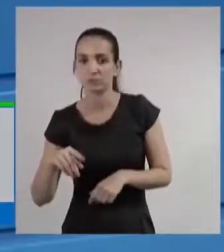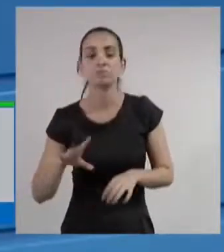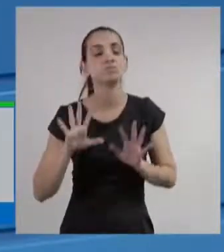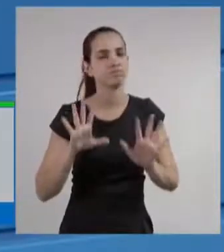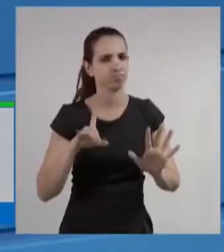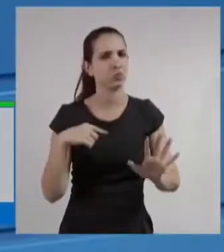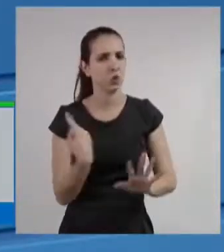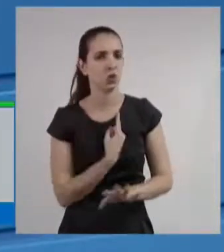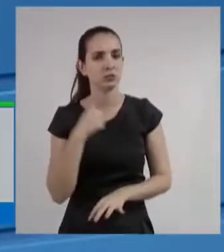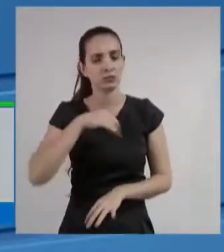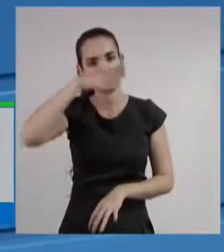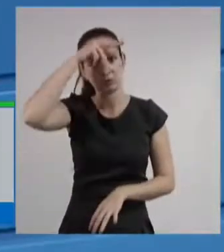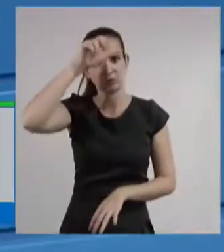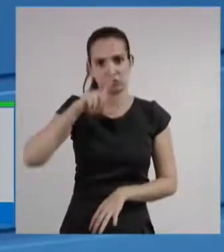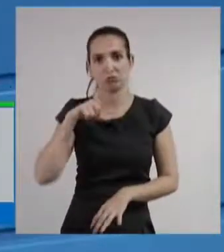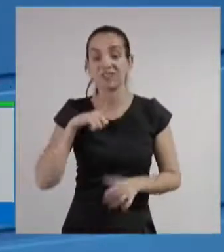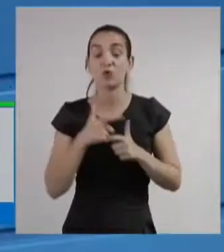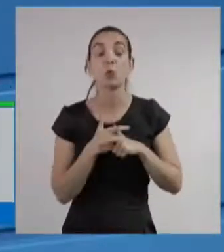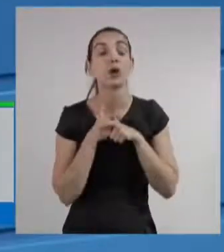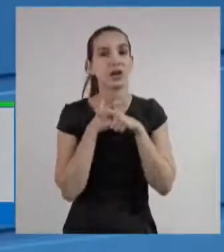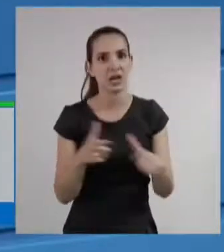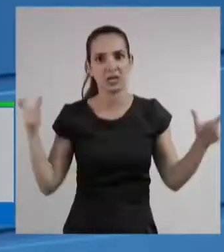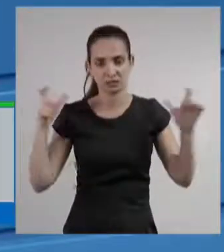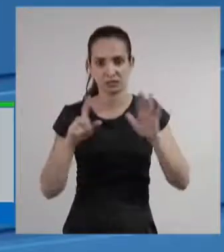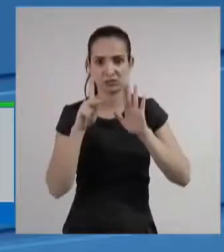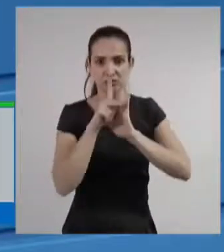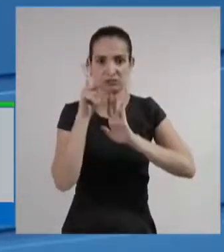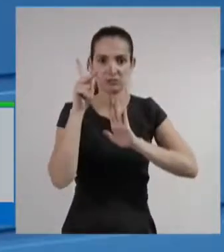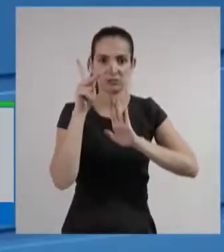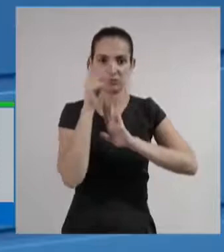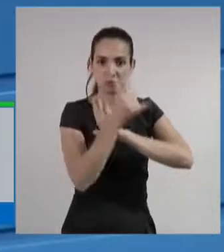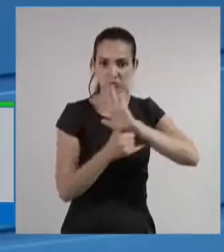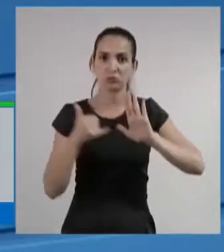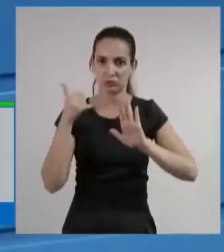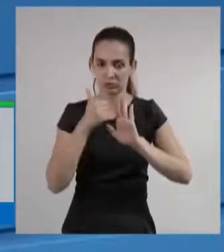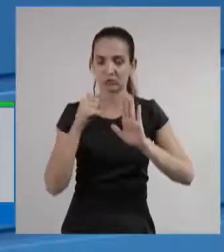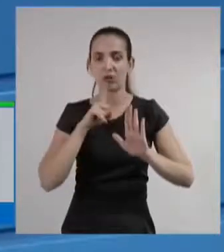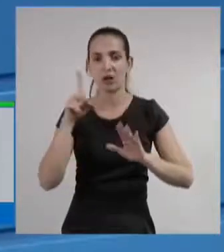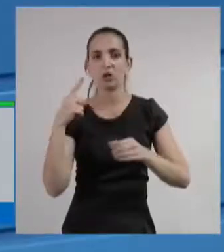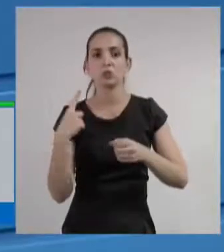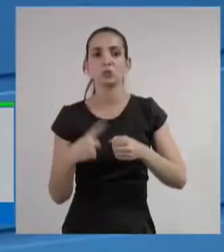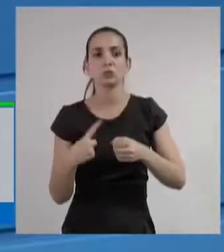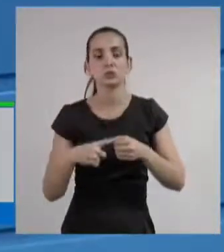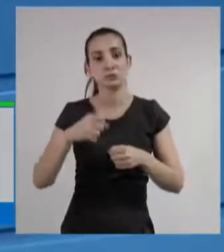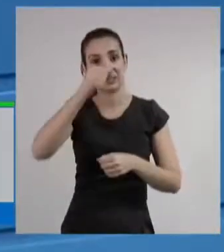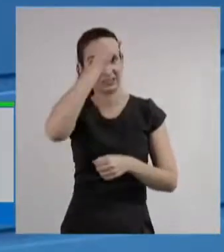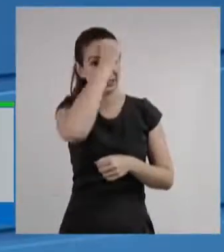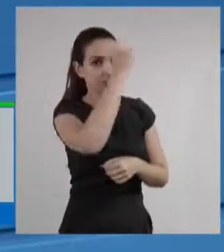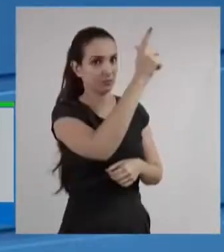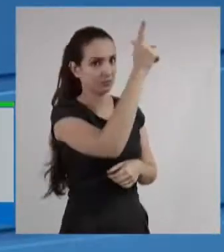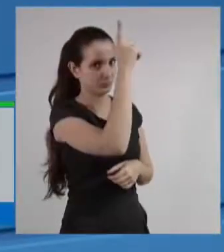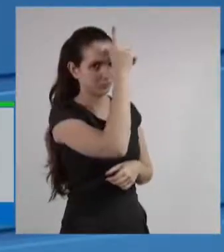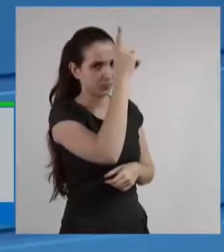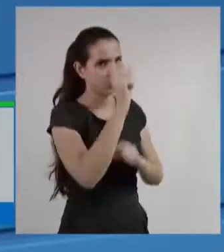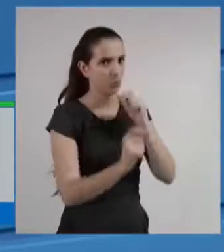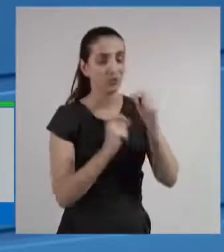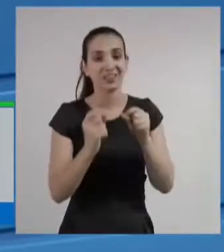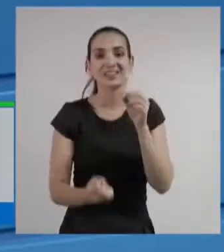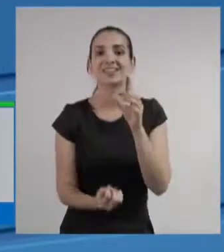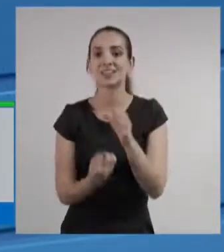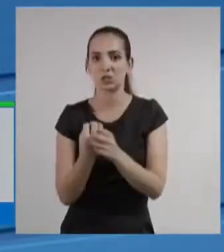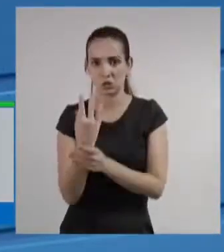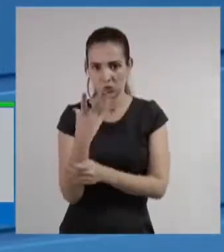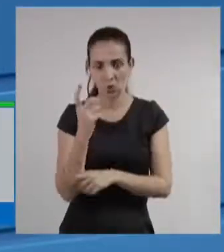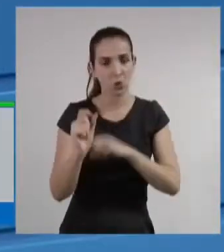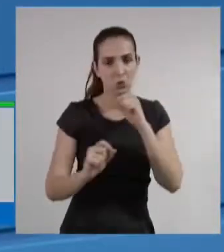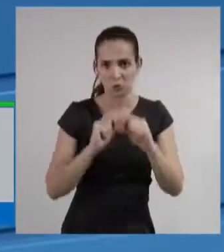estado, e começou lá atrás, num município chamado São Gabriel do Oeste, em que fizeram-se as curvas de nível, e o que